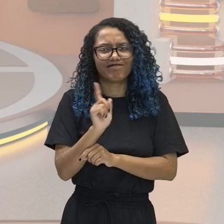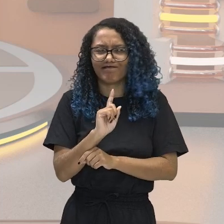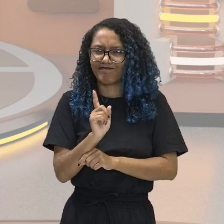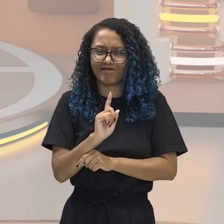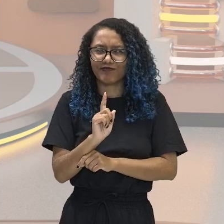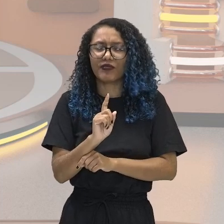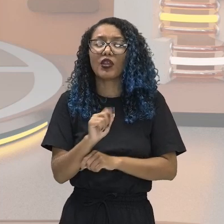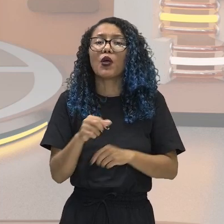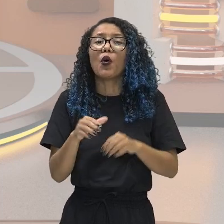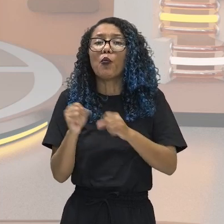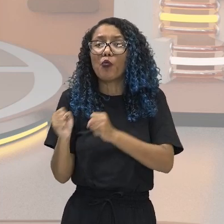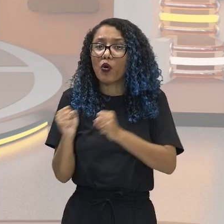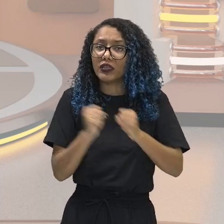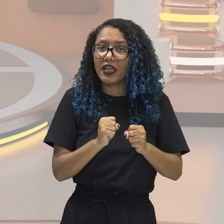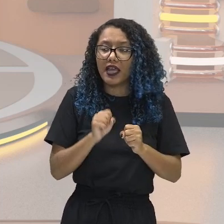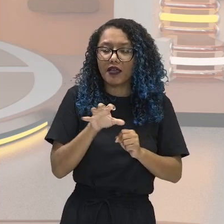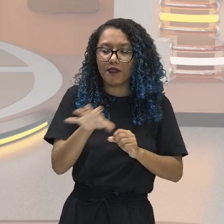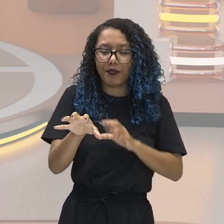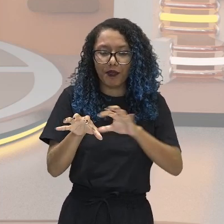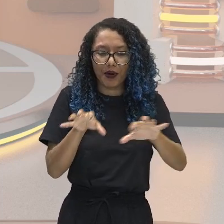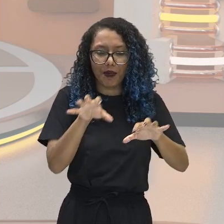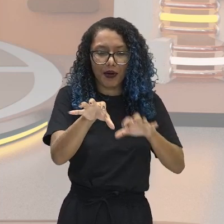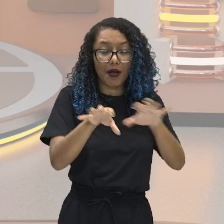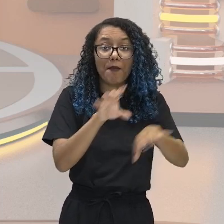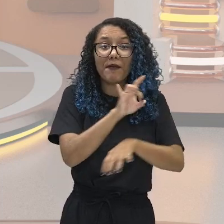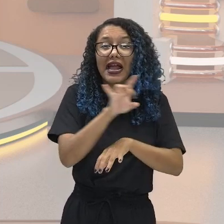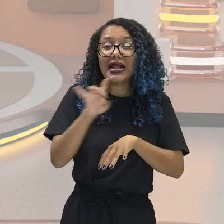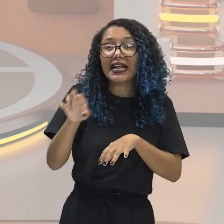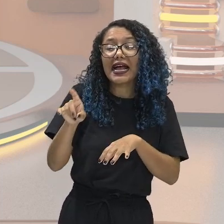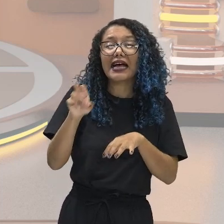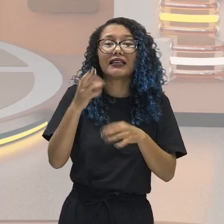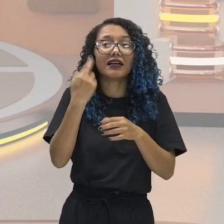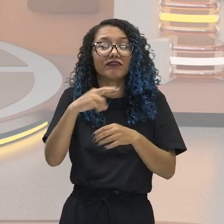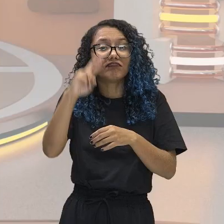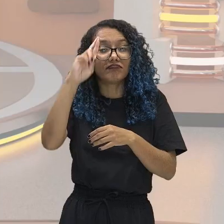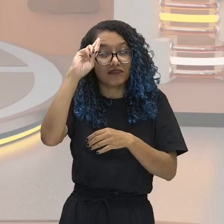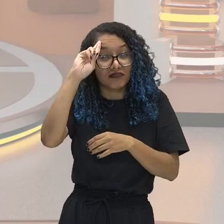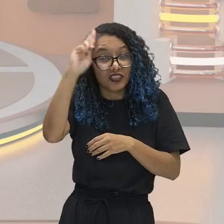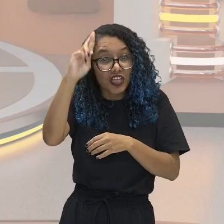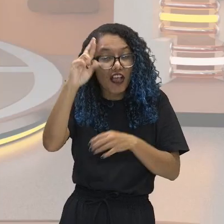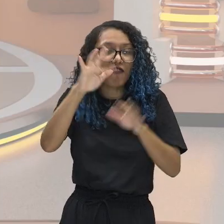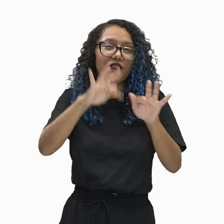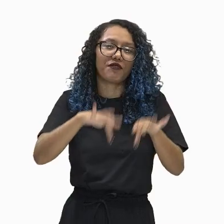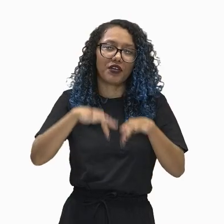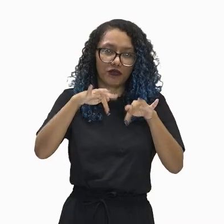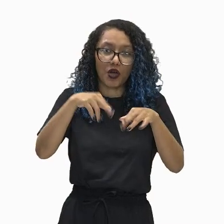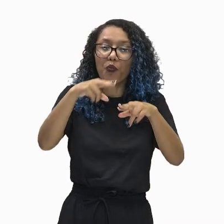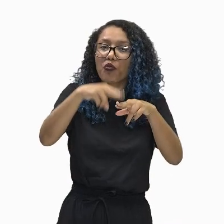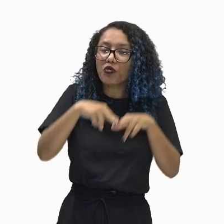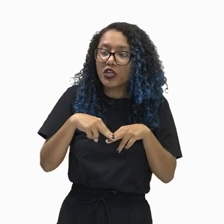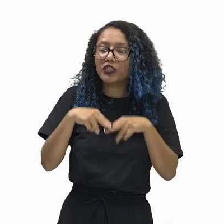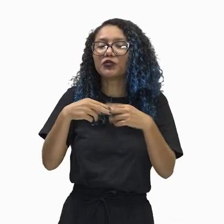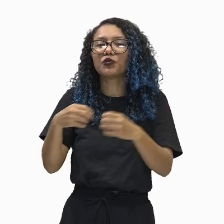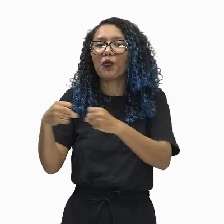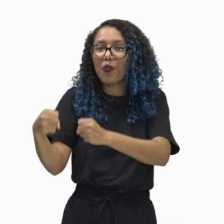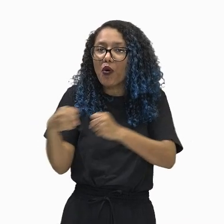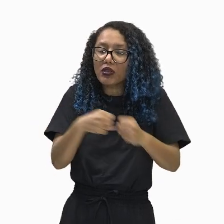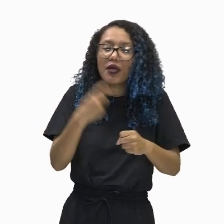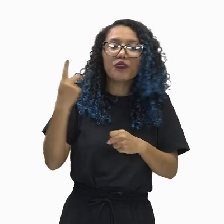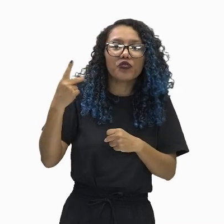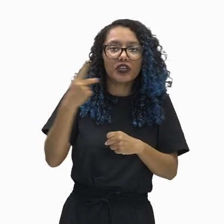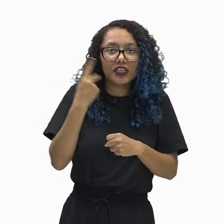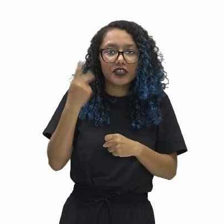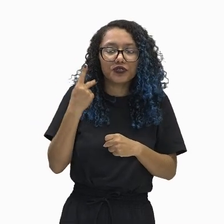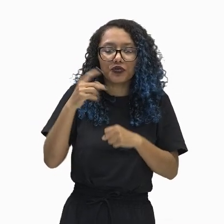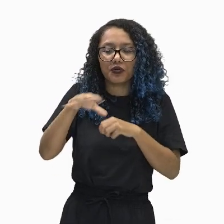gente diz, galera, que nessa época o poder político estava descentralizado. Vamos ao texto.